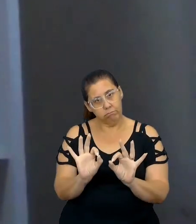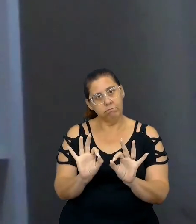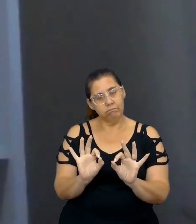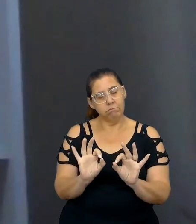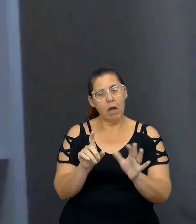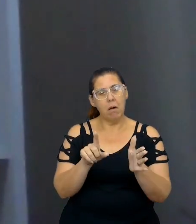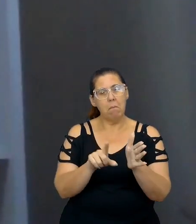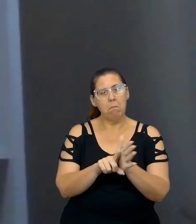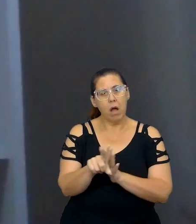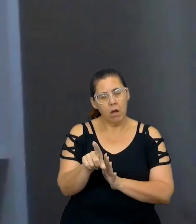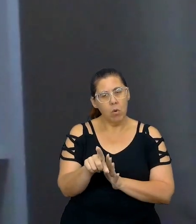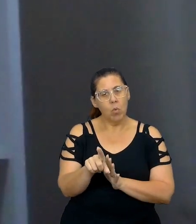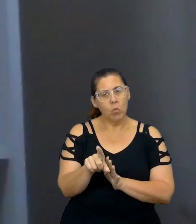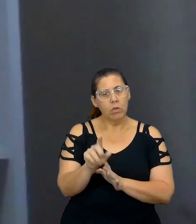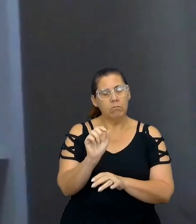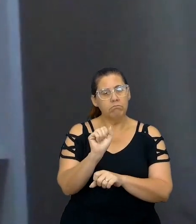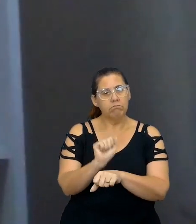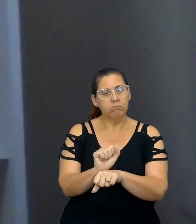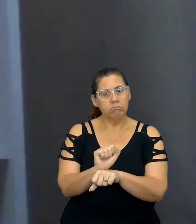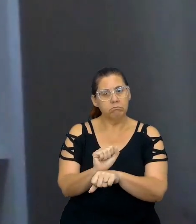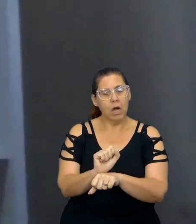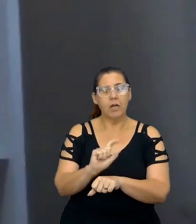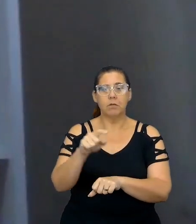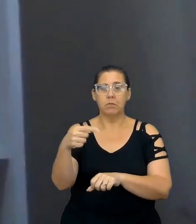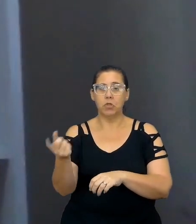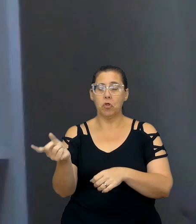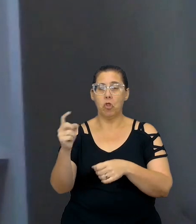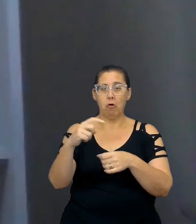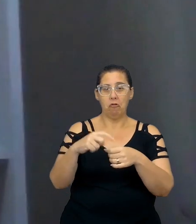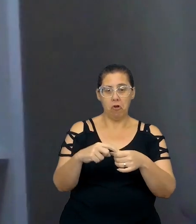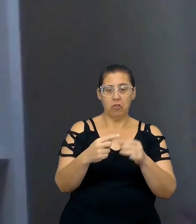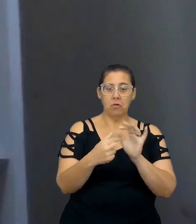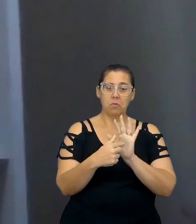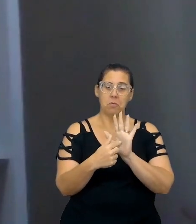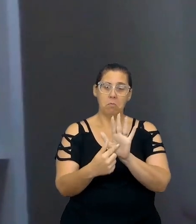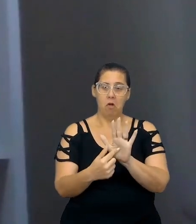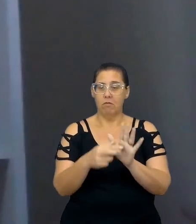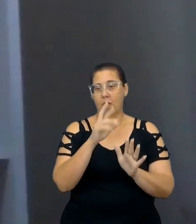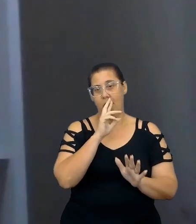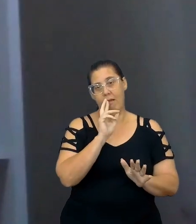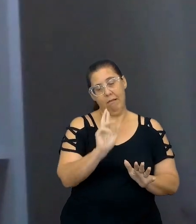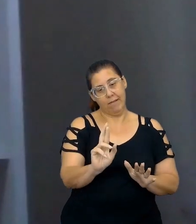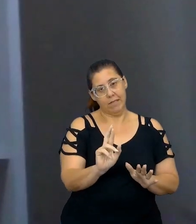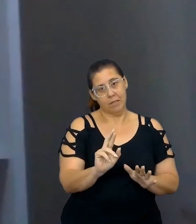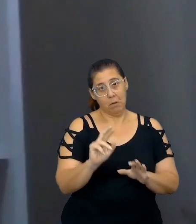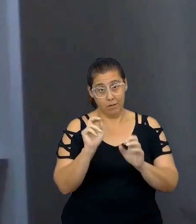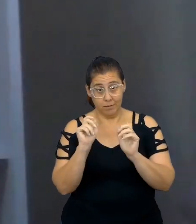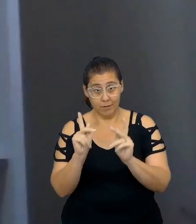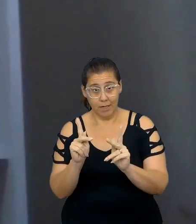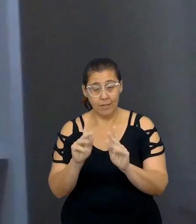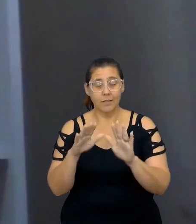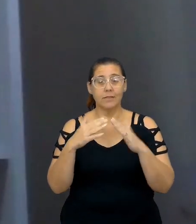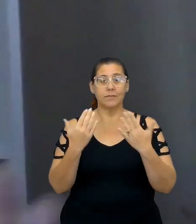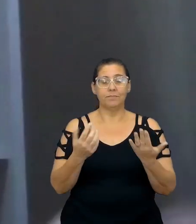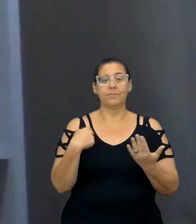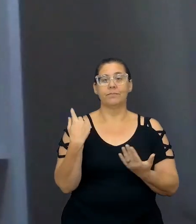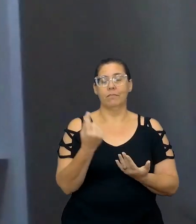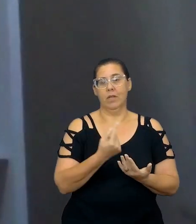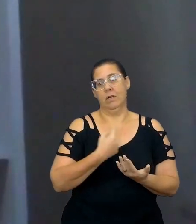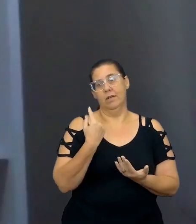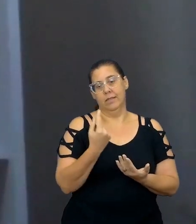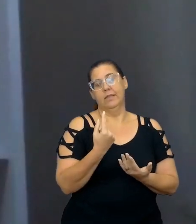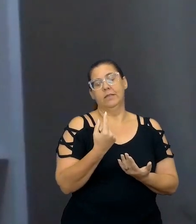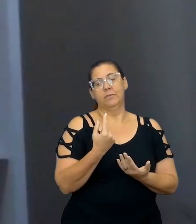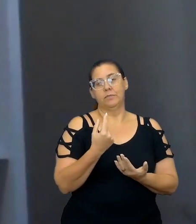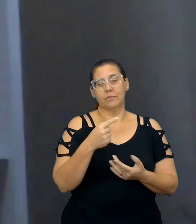que eu fizer a pergunta, né, logo em seguida eu tenho que apresentar uma resposta, né? Então, para que nós possamos, no nosso